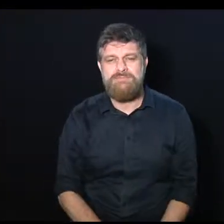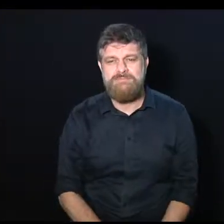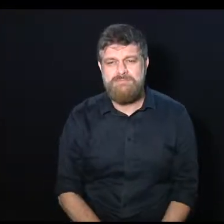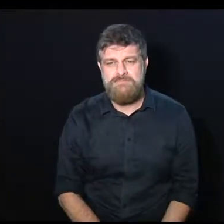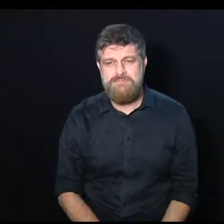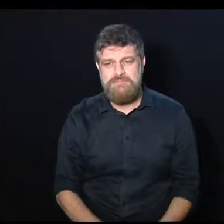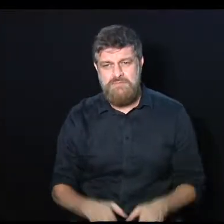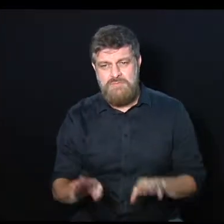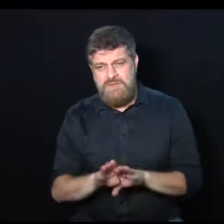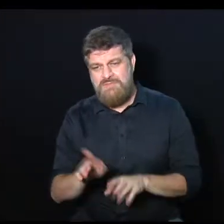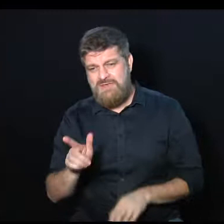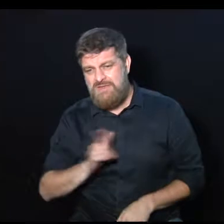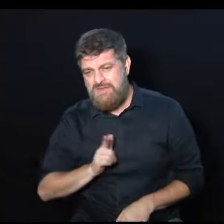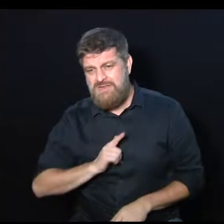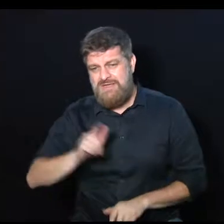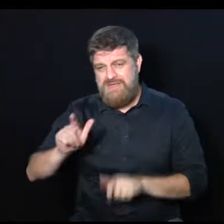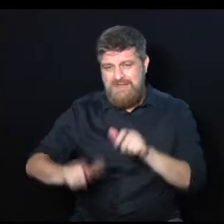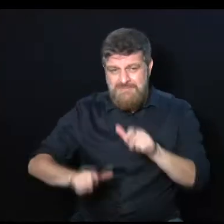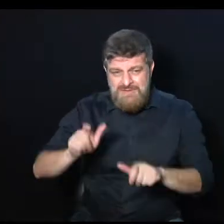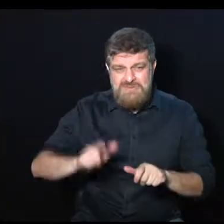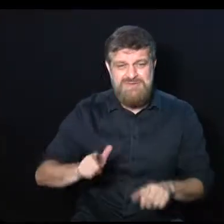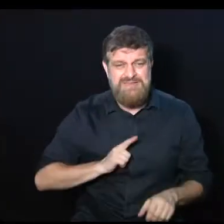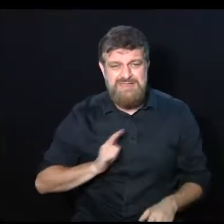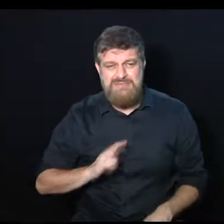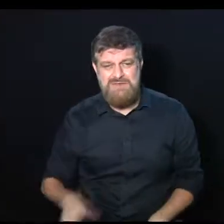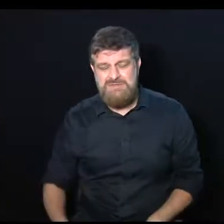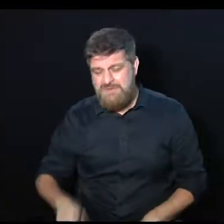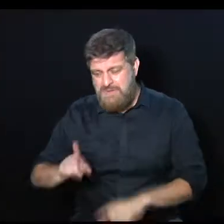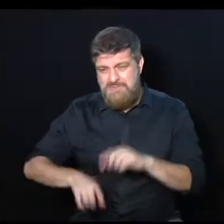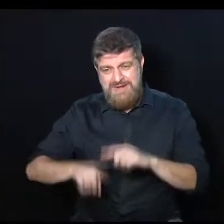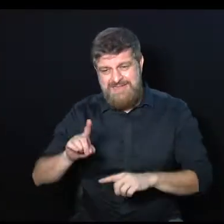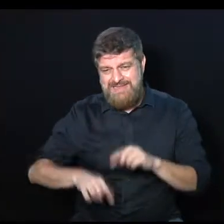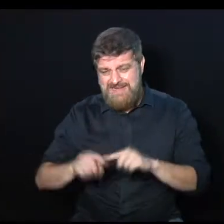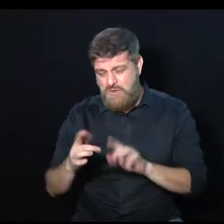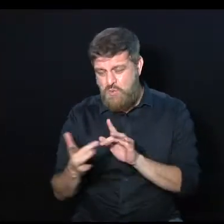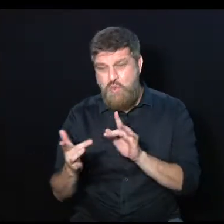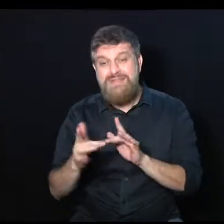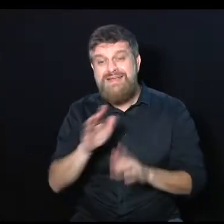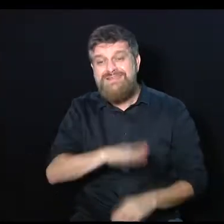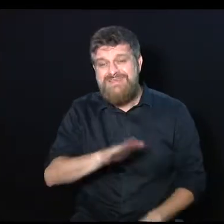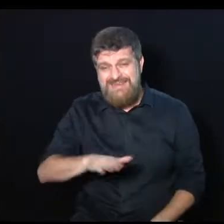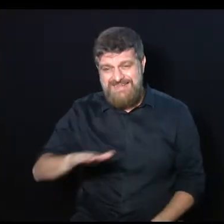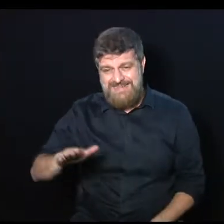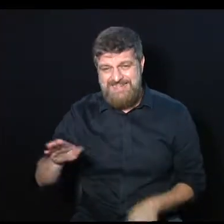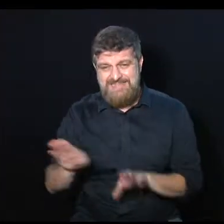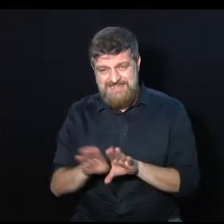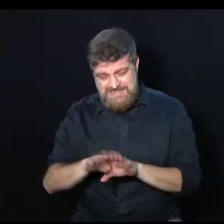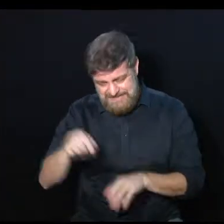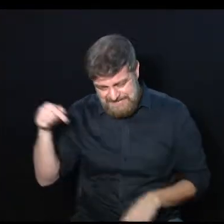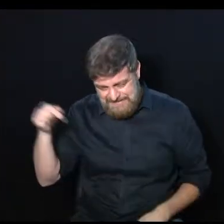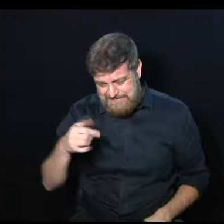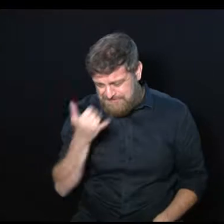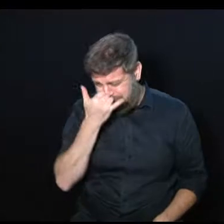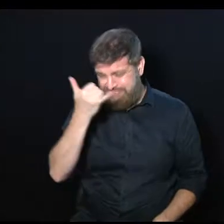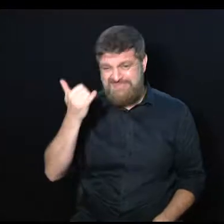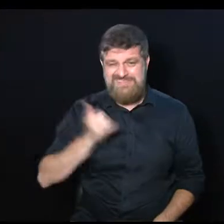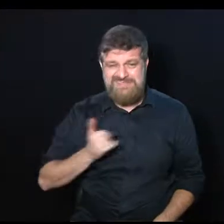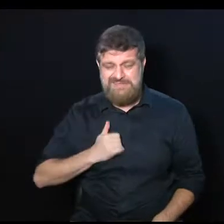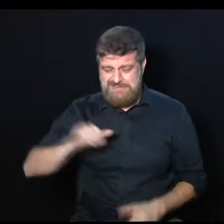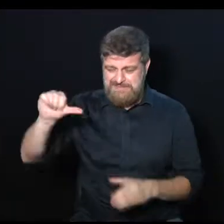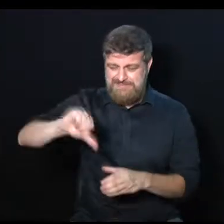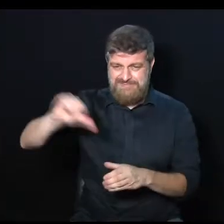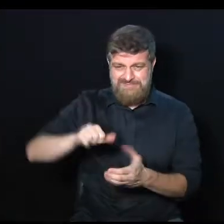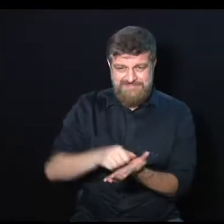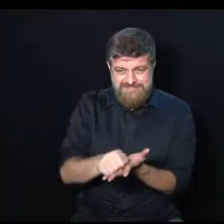Temos também muitas intoxicações por saneantes, por produtos domissanitários, principalmente em crianças, exposições em crianças, como detergentes, outros